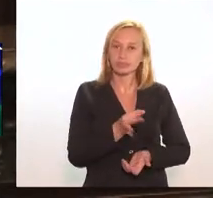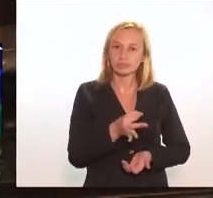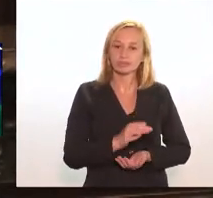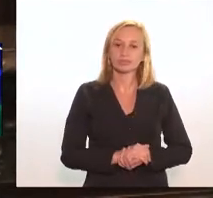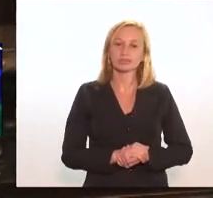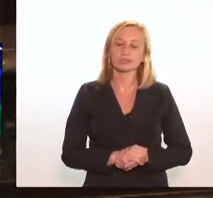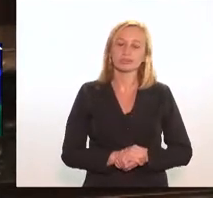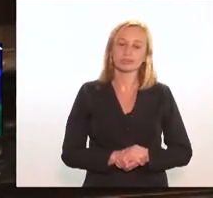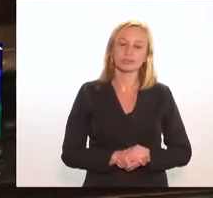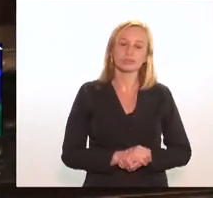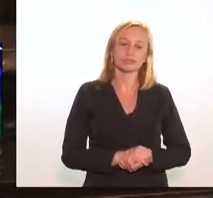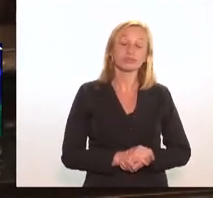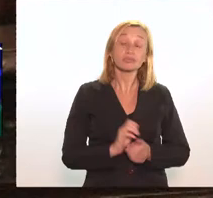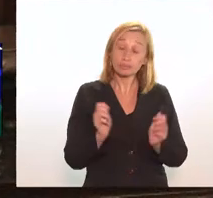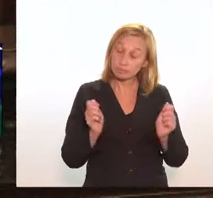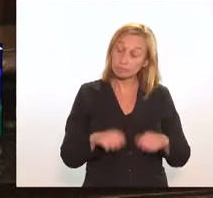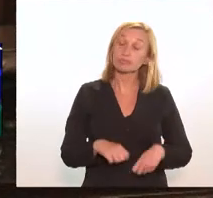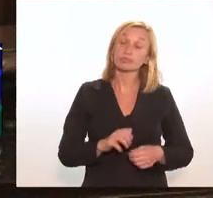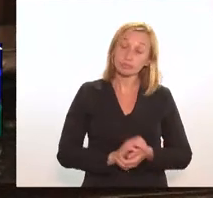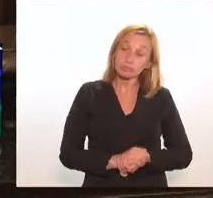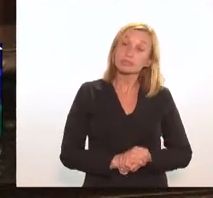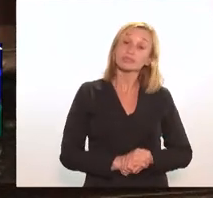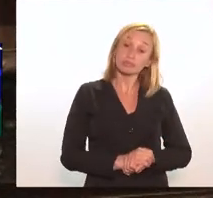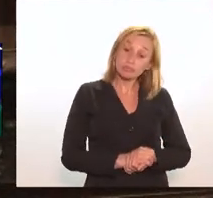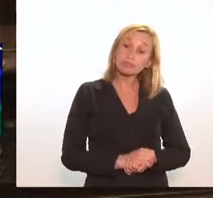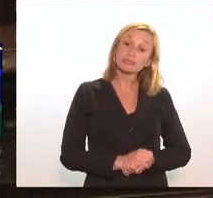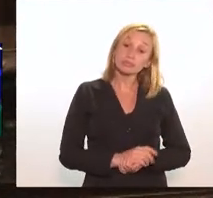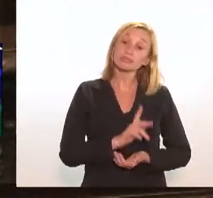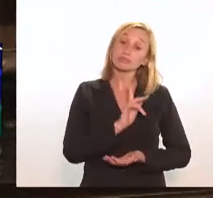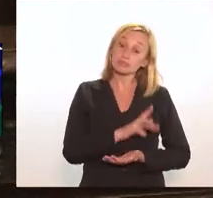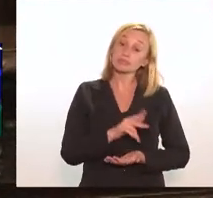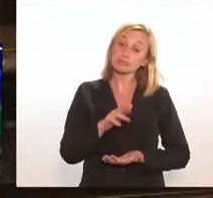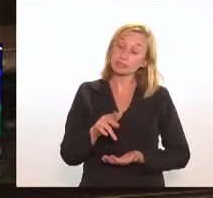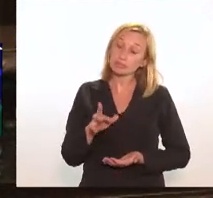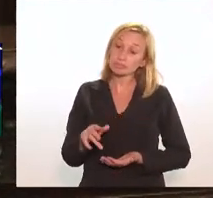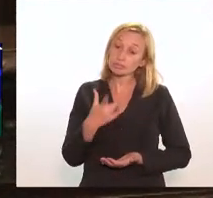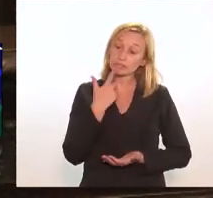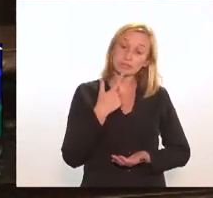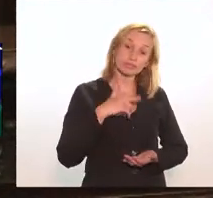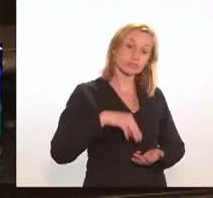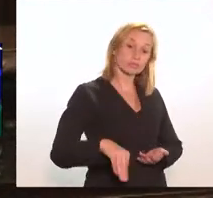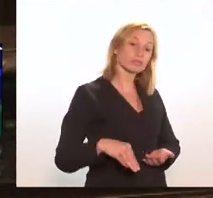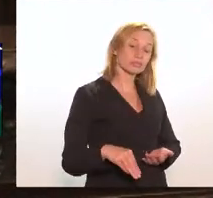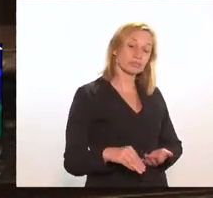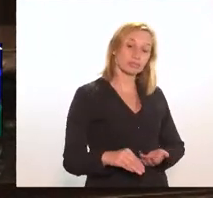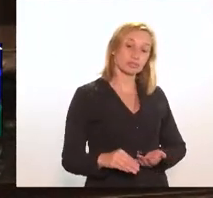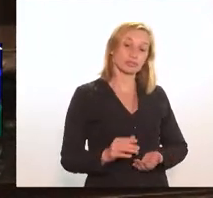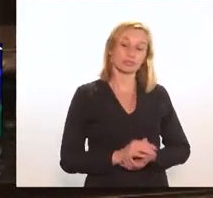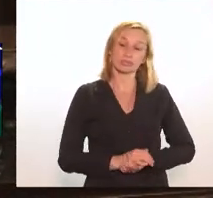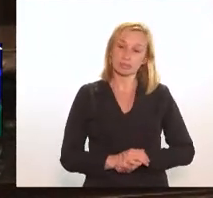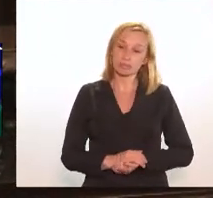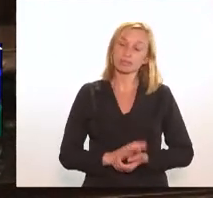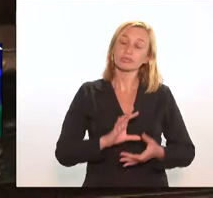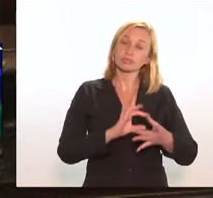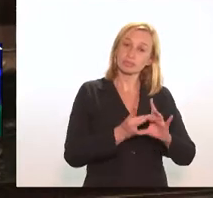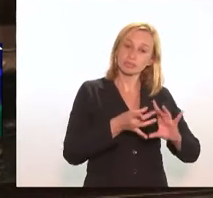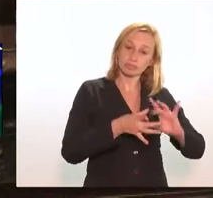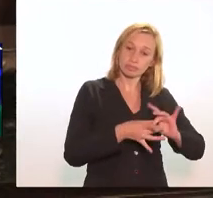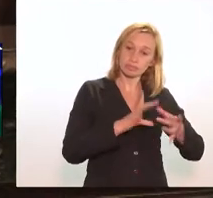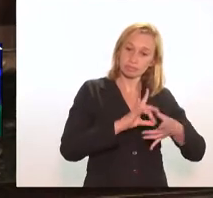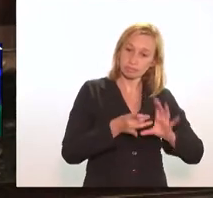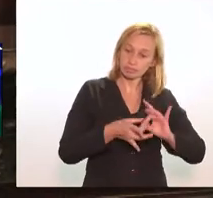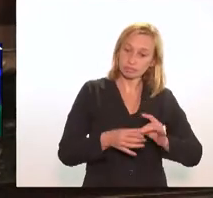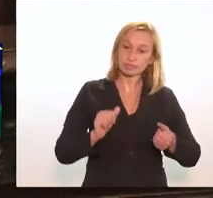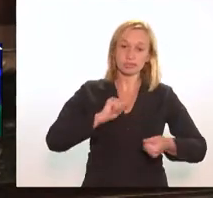Consequentemente, né, é possível garantir que diferentes formas de linguagem, devidamente contextualizadas,